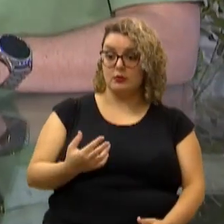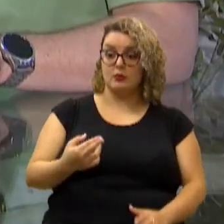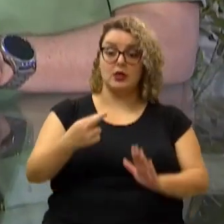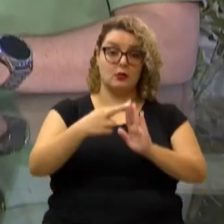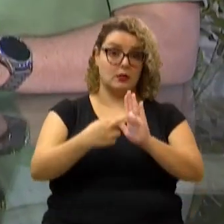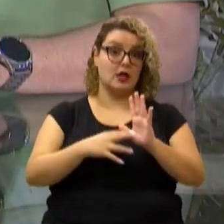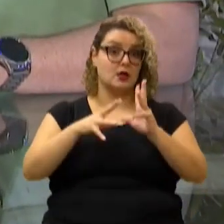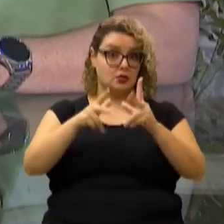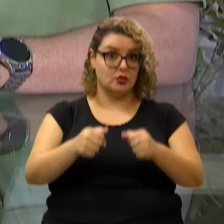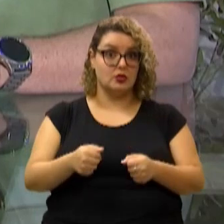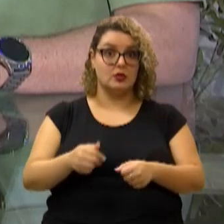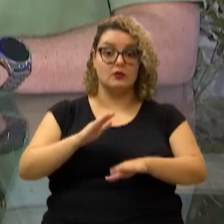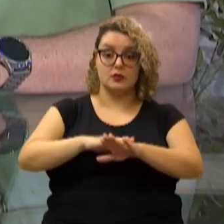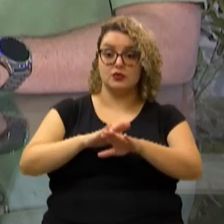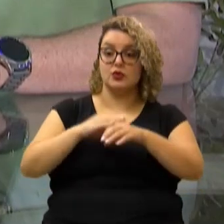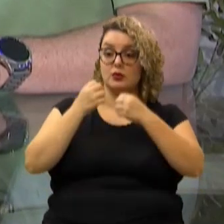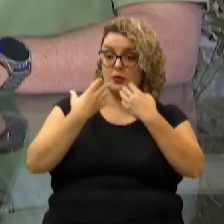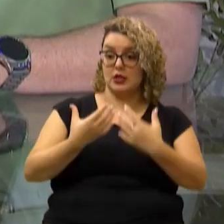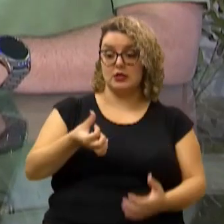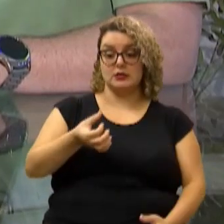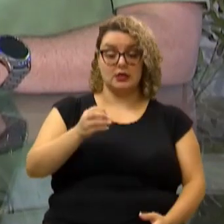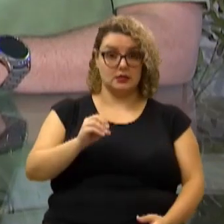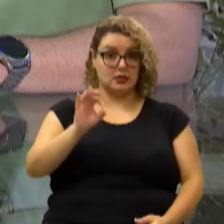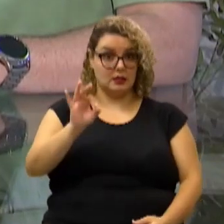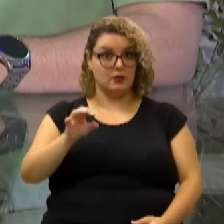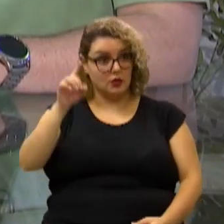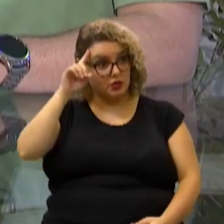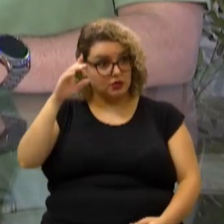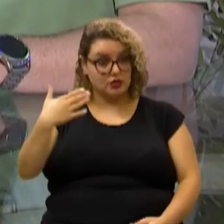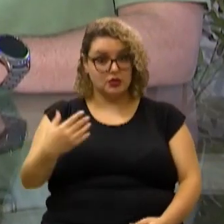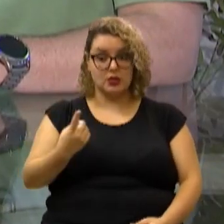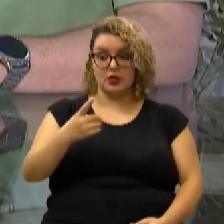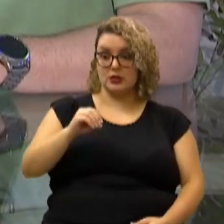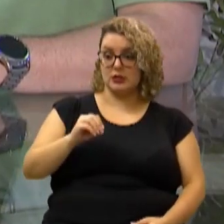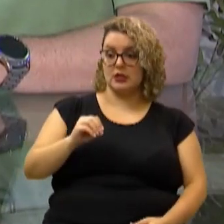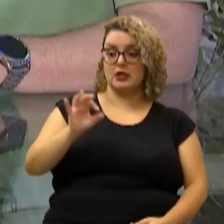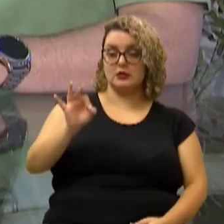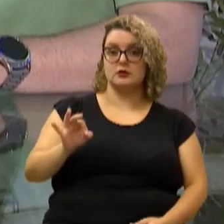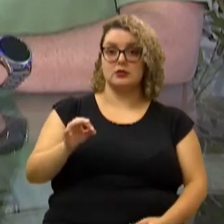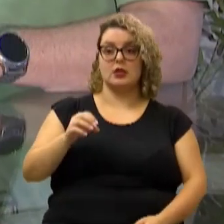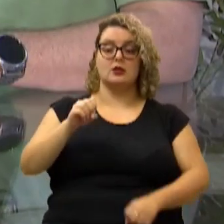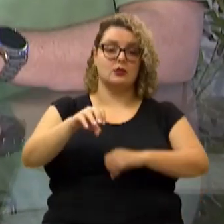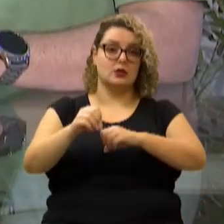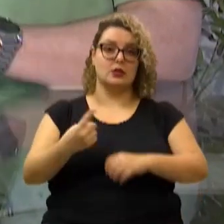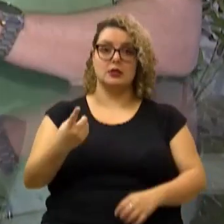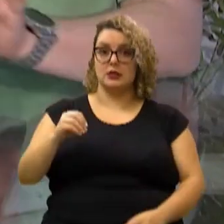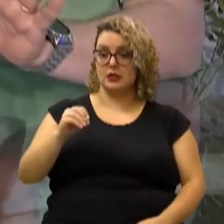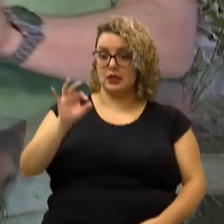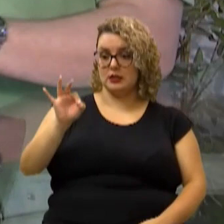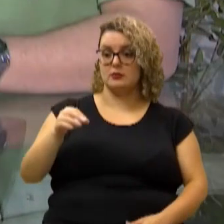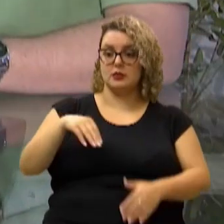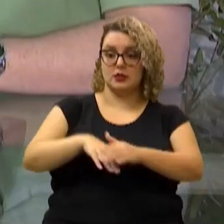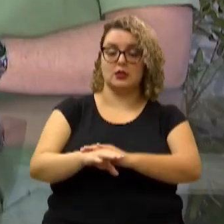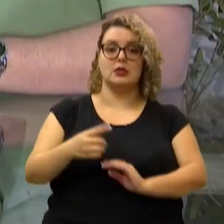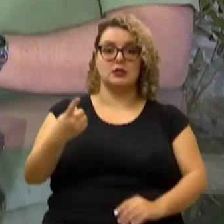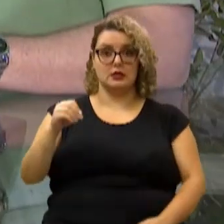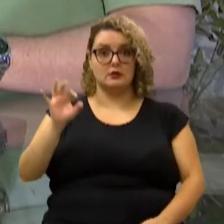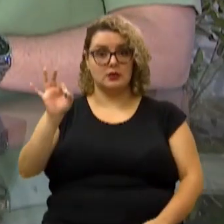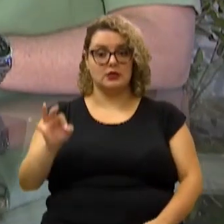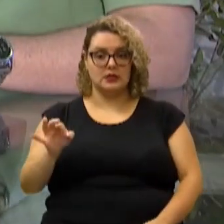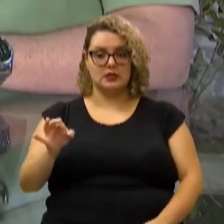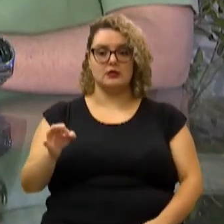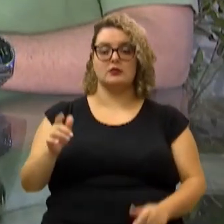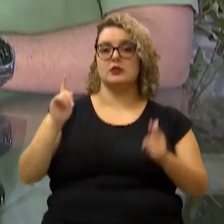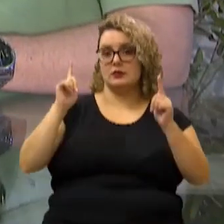é uma regra geral que funciona bem 60% para o dia a dia 10% educação 10% reserva 10% a gente vai se